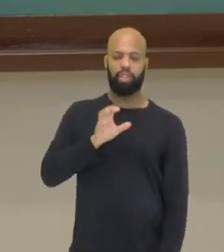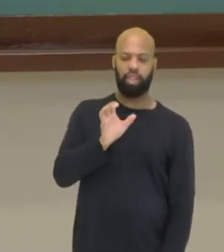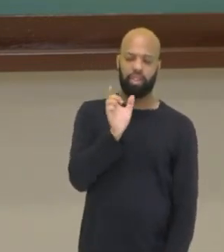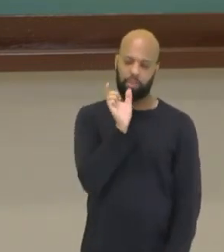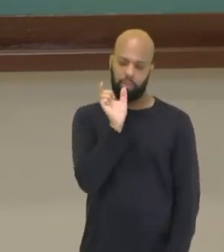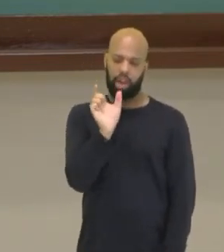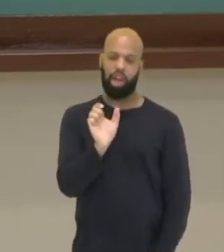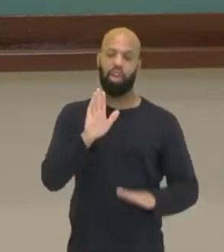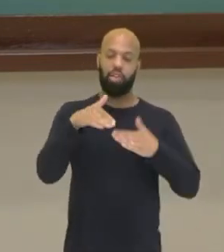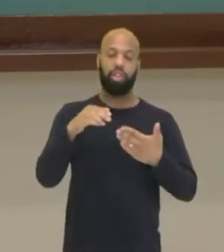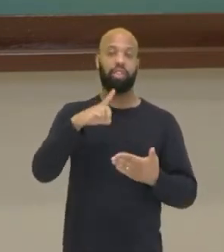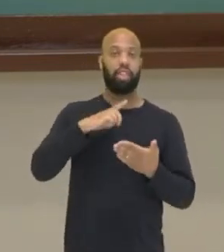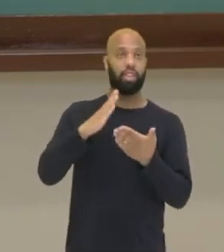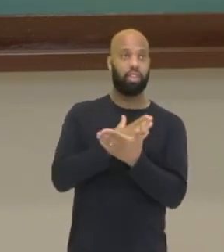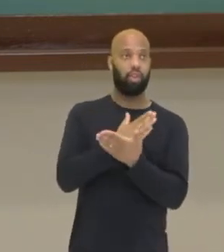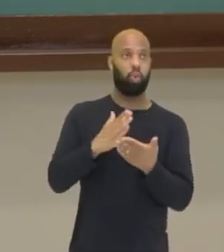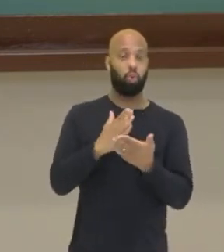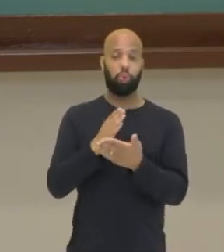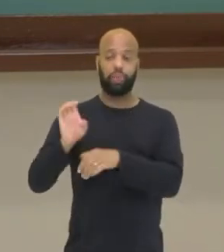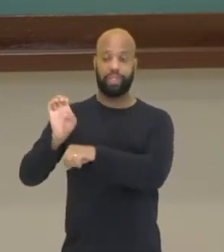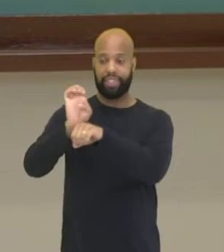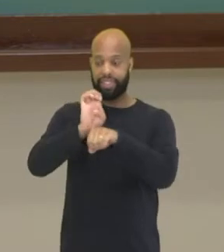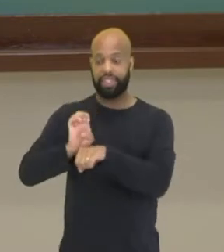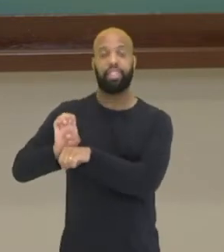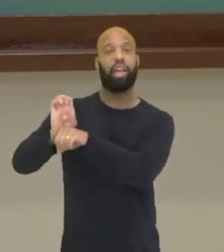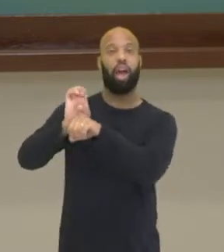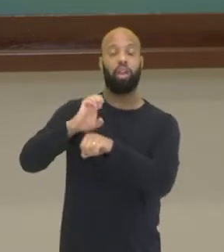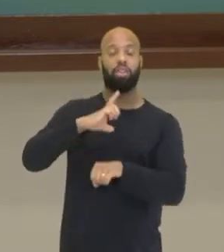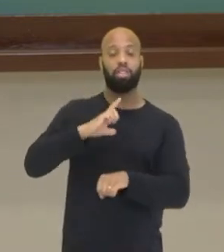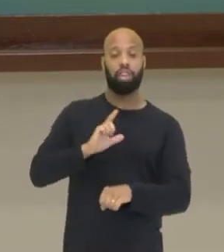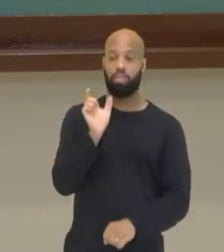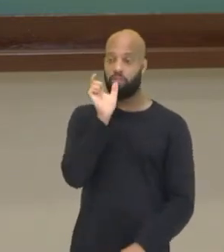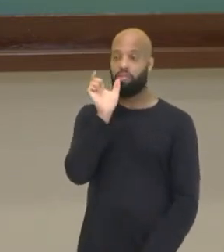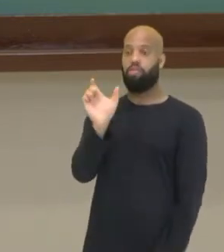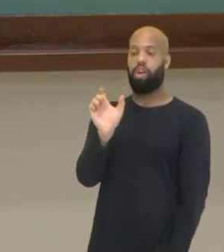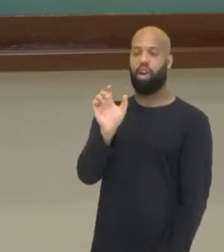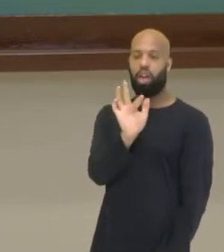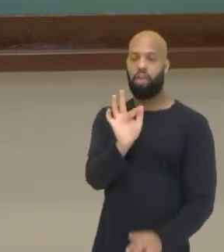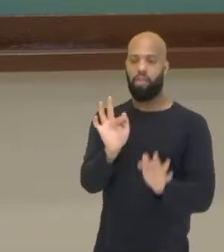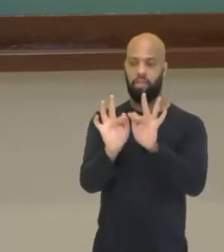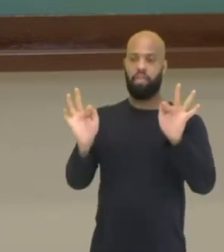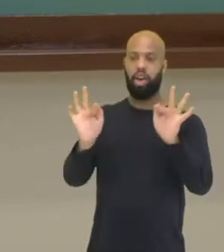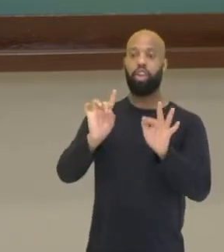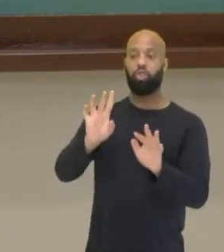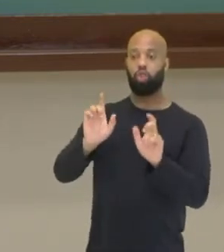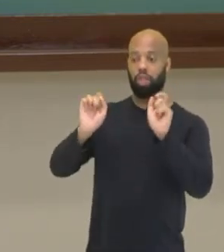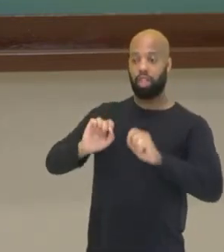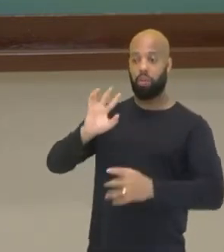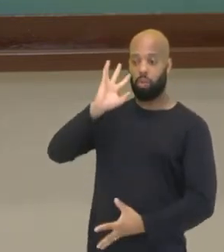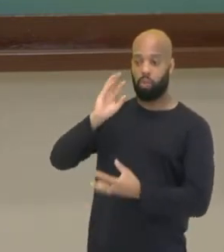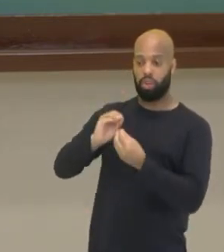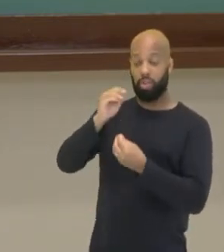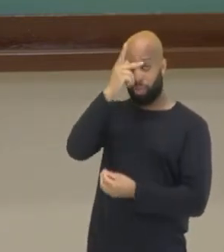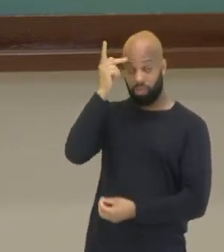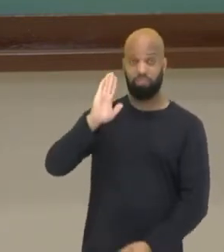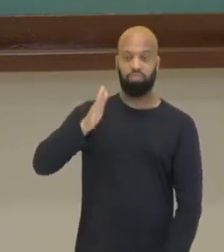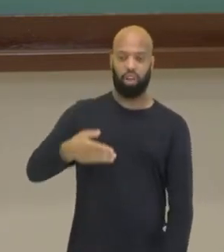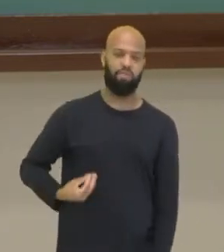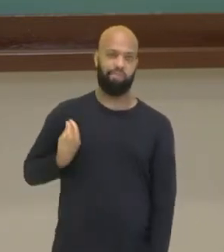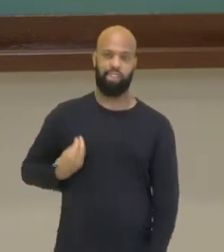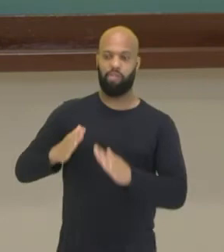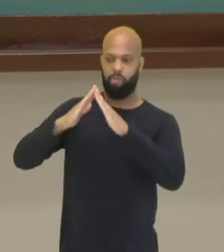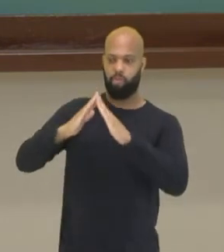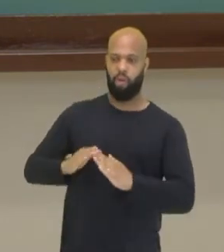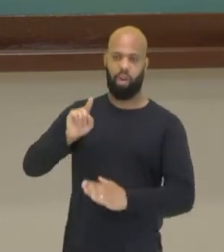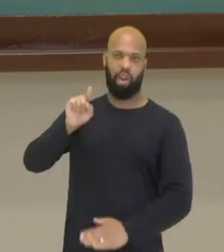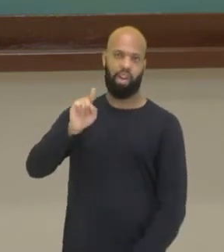Então, existem alguns estados que têm expressões que só são compreendidas por moradores daquela região e não são